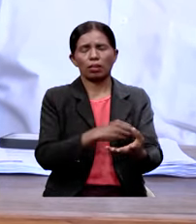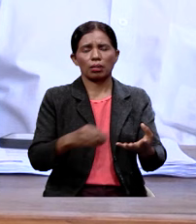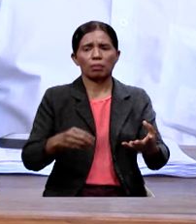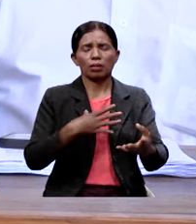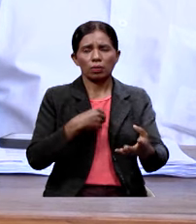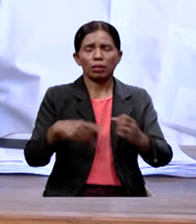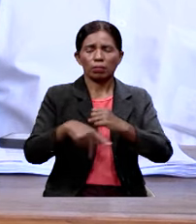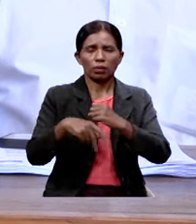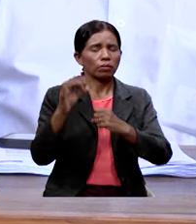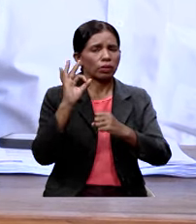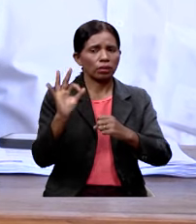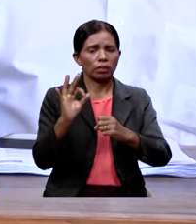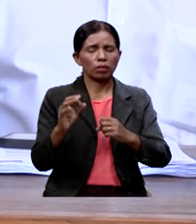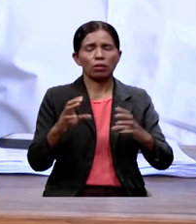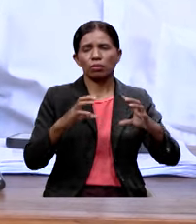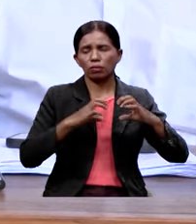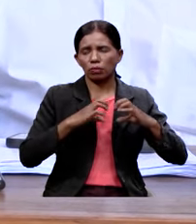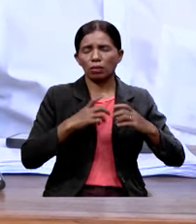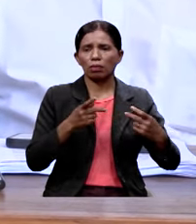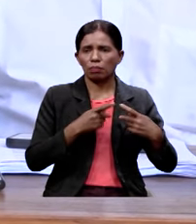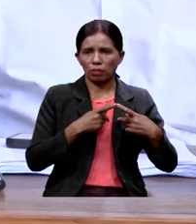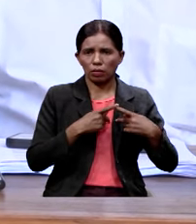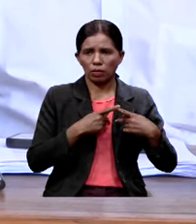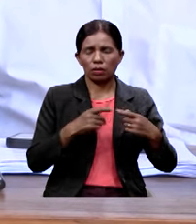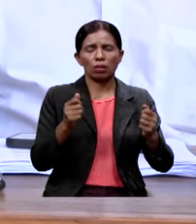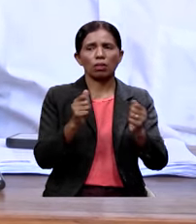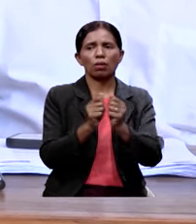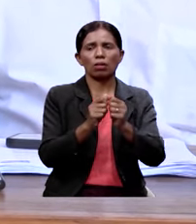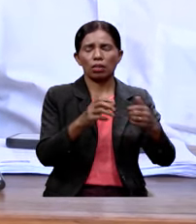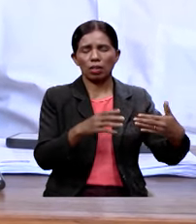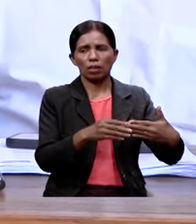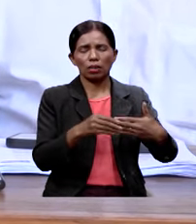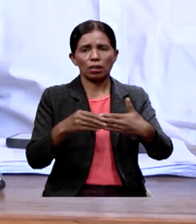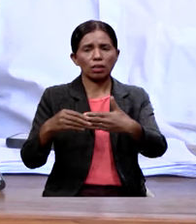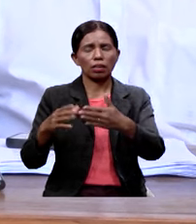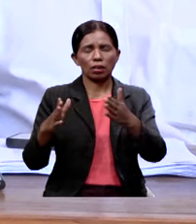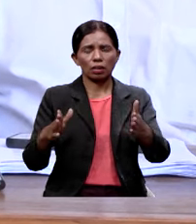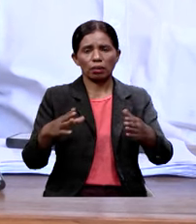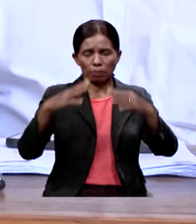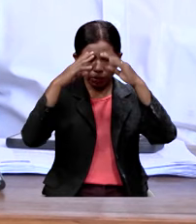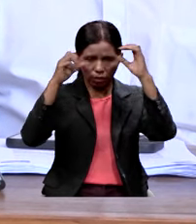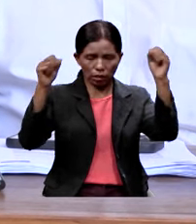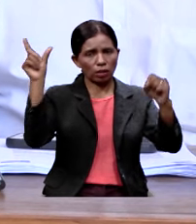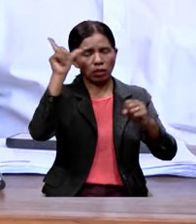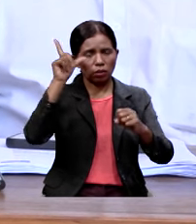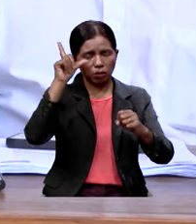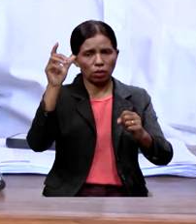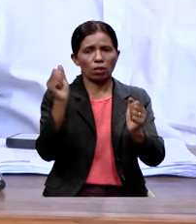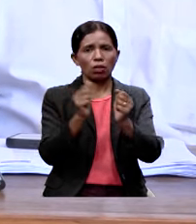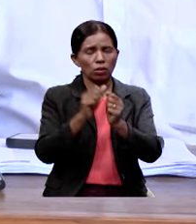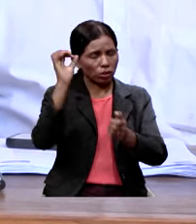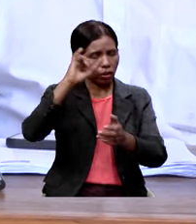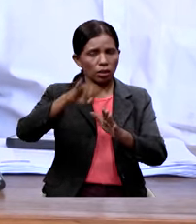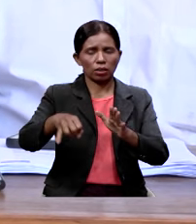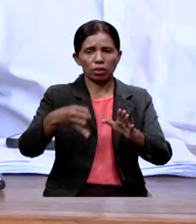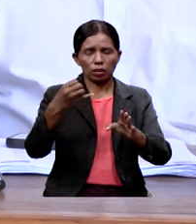barato. Ninia Juan Moras, com liderança presidente camarada Luolo, com secretário-geral